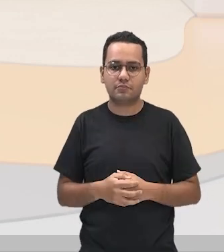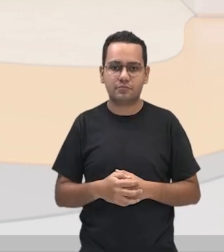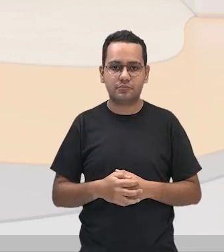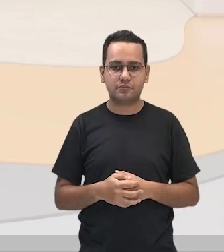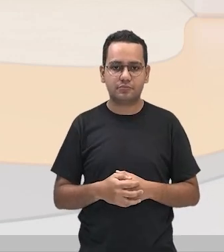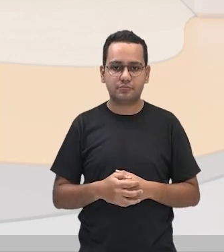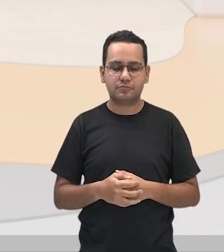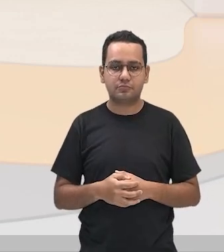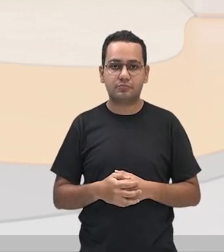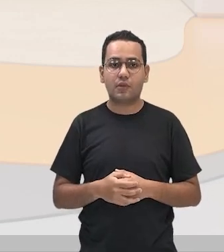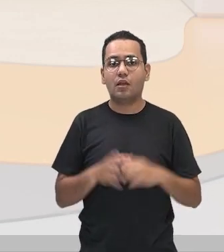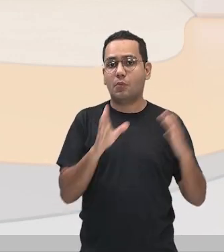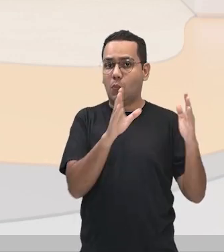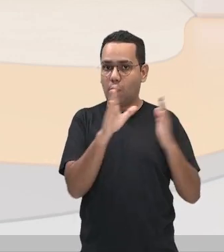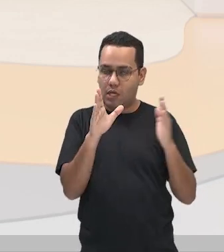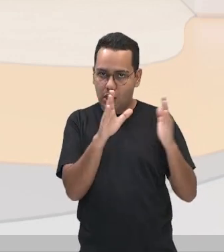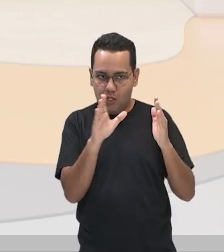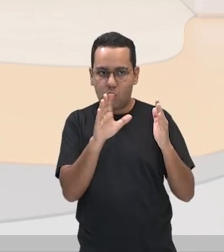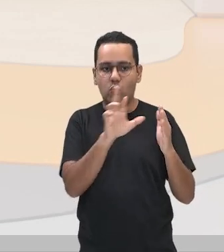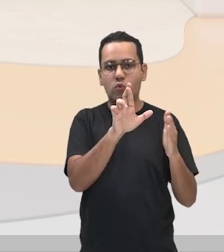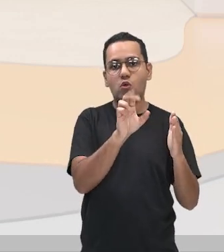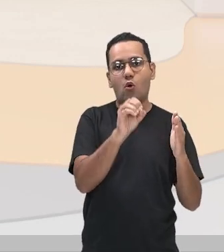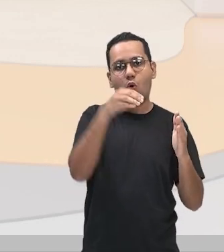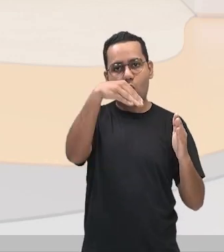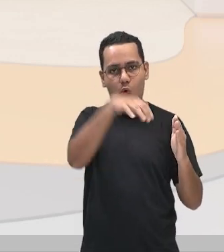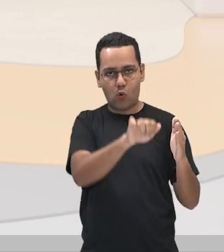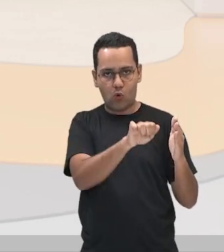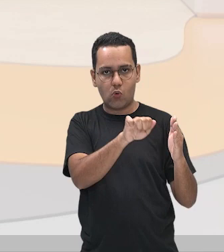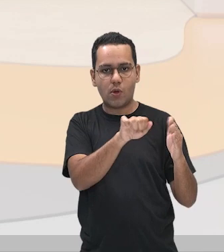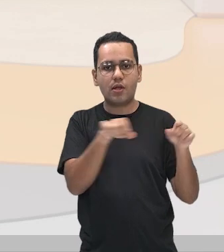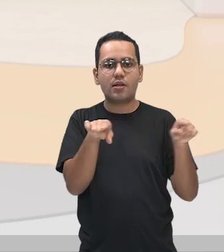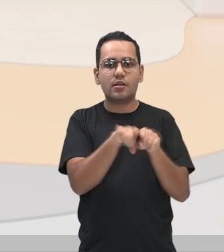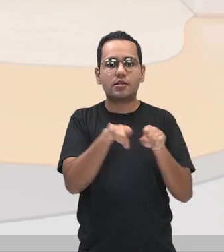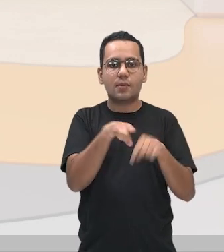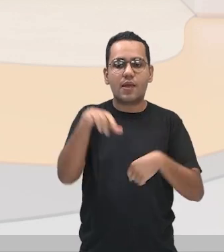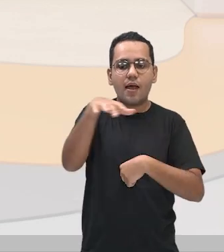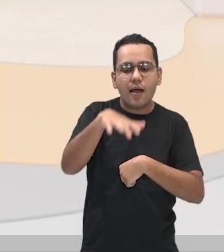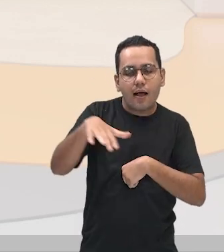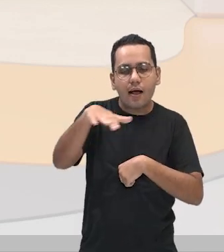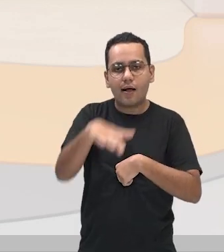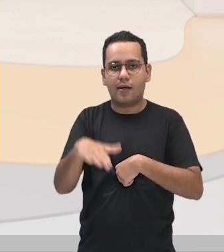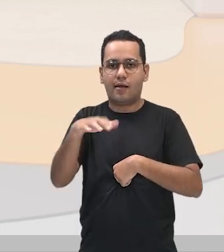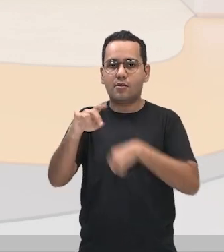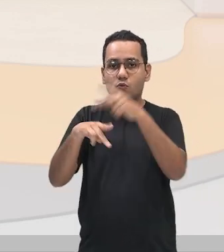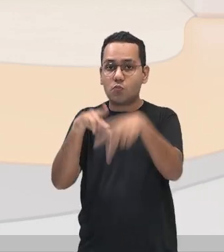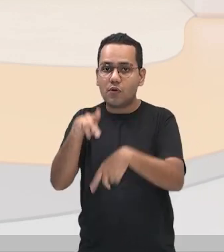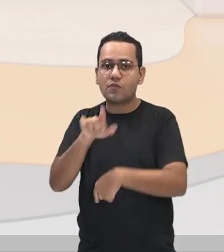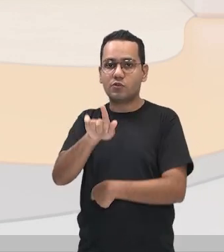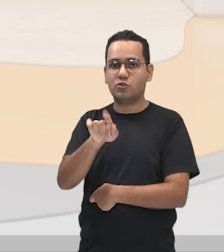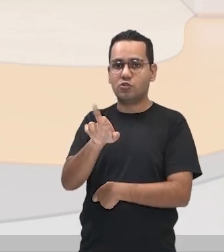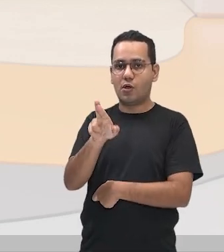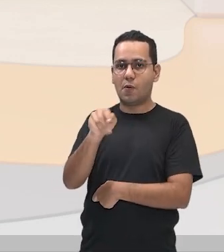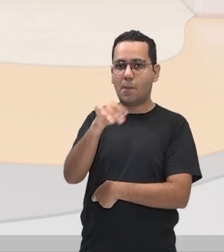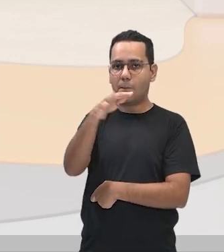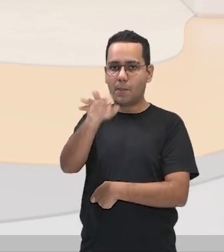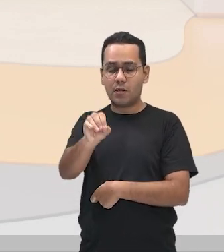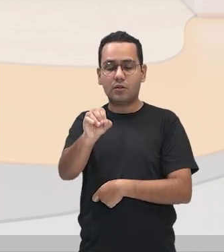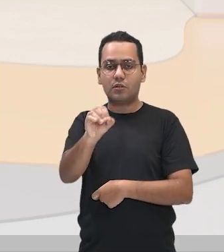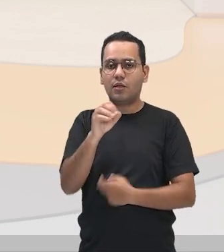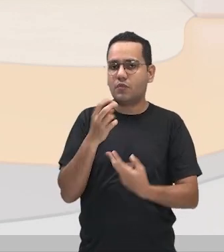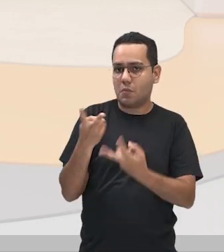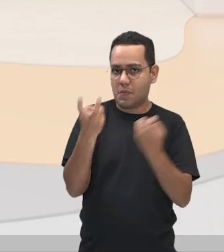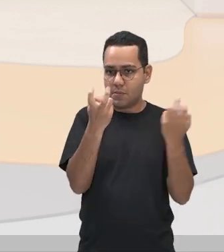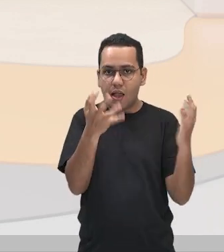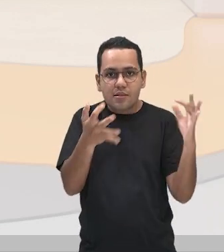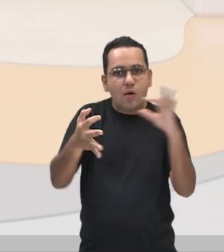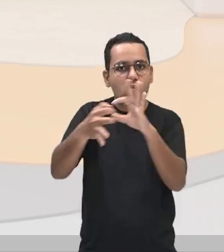foi, juntamente, então, aí com esse período dominado, então, pelos povos germânicos. A gente vai ver, então, essa união. Por isso que nós vamos